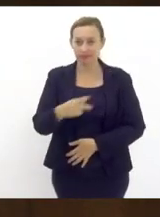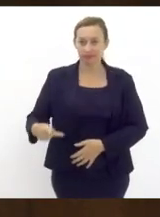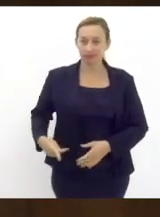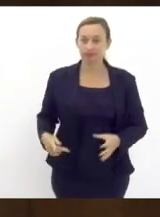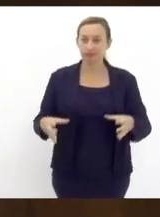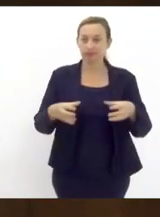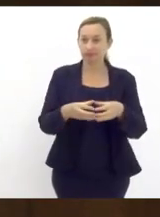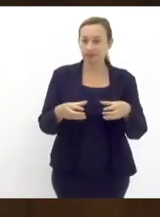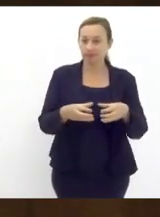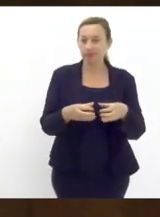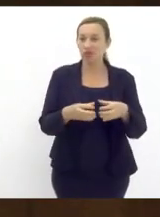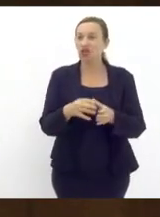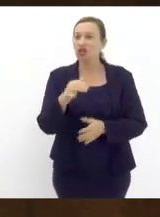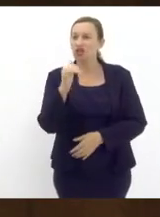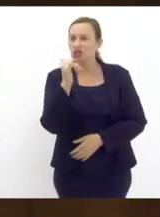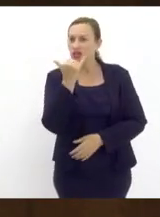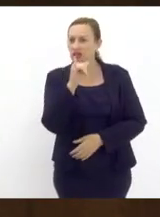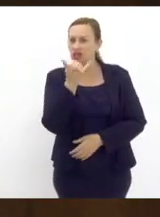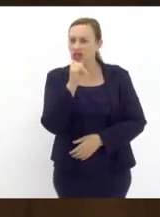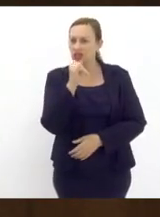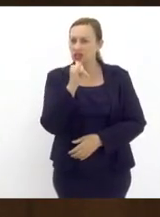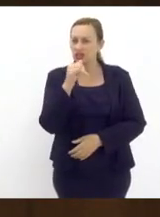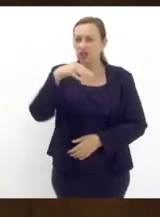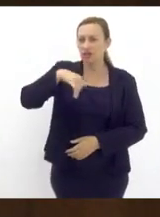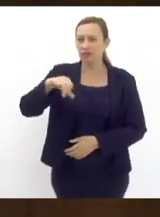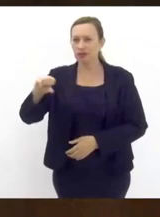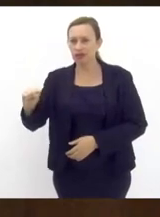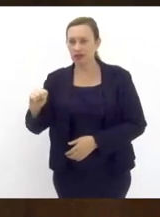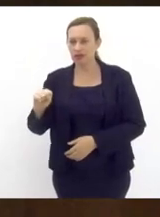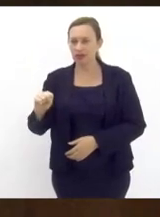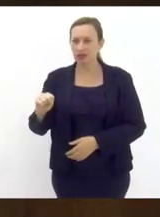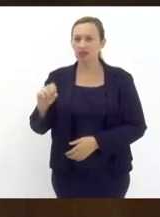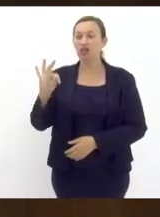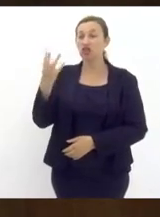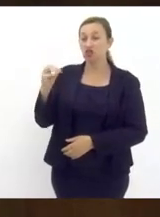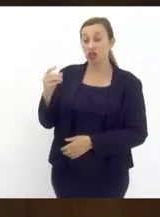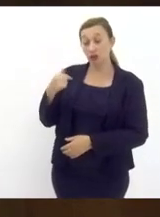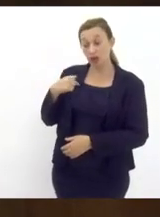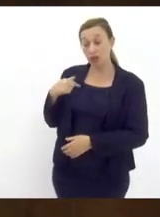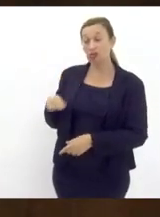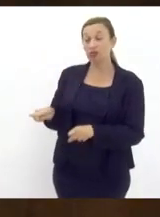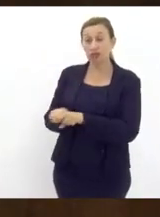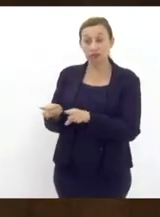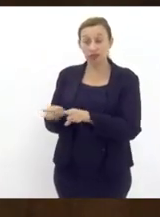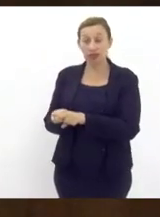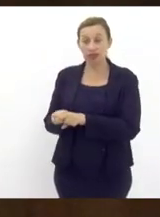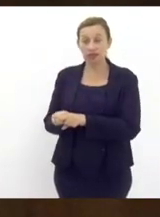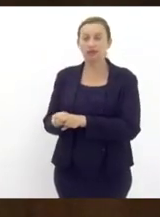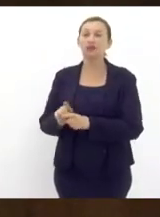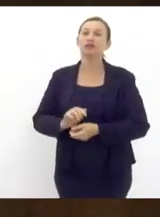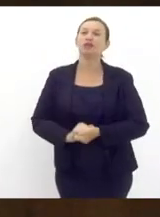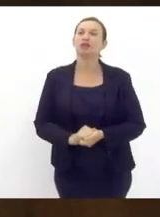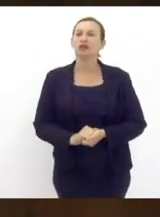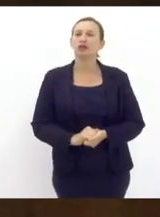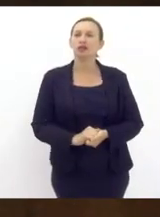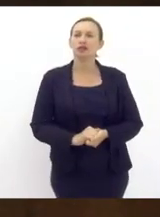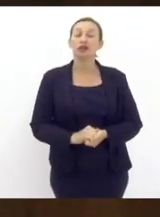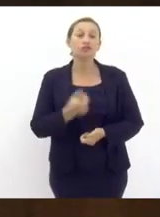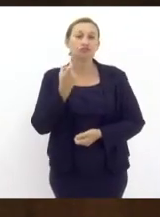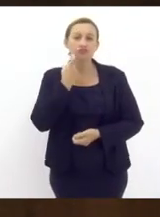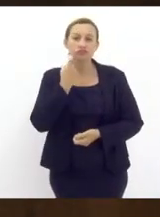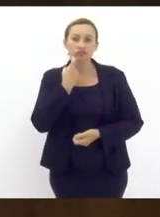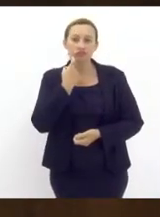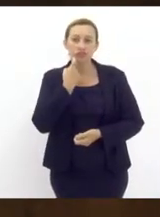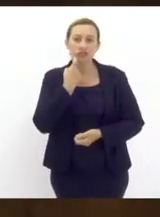de Minas e energia Deputado Thiago Rangel e eu como membro titular da comissão de de Minas e energia sexta-feira